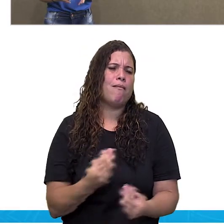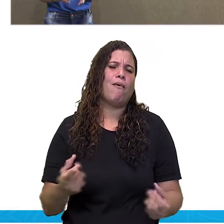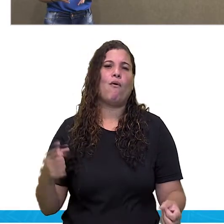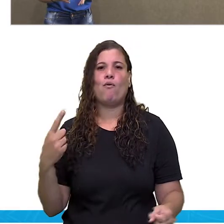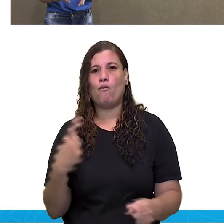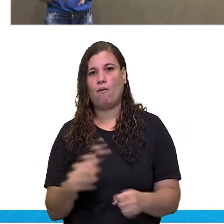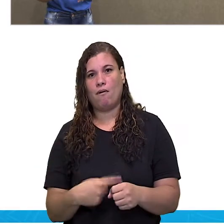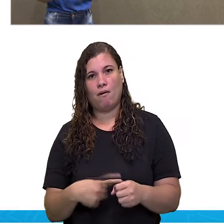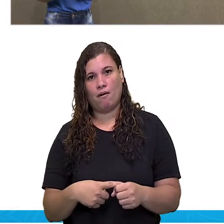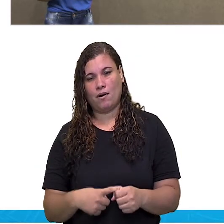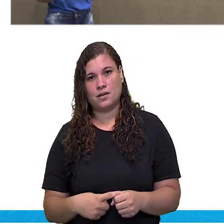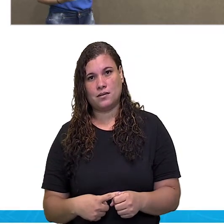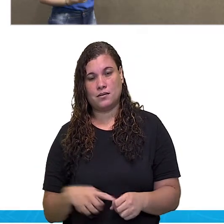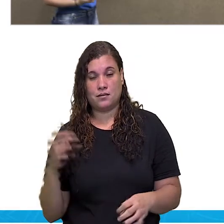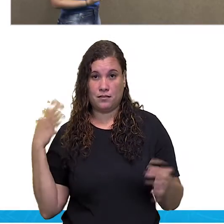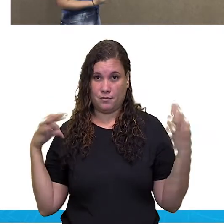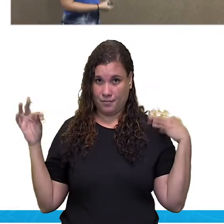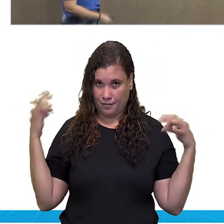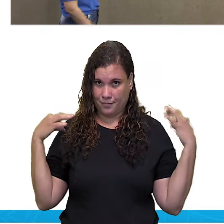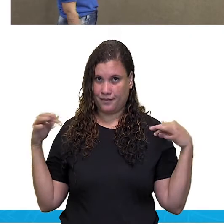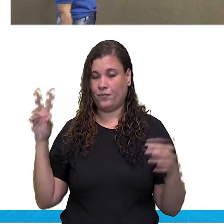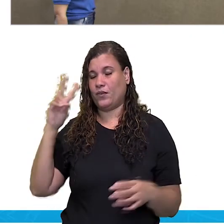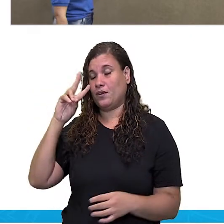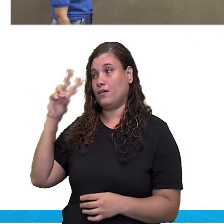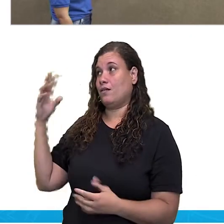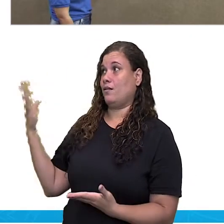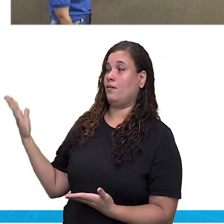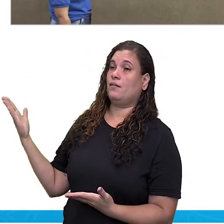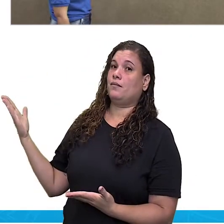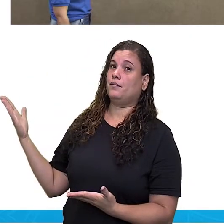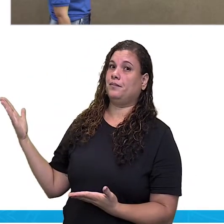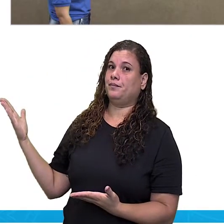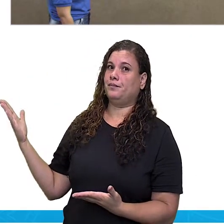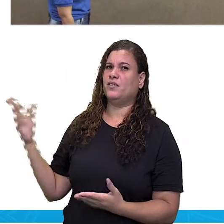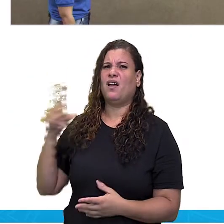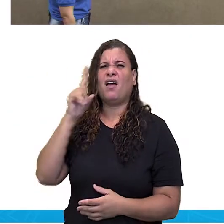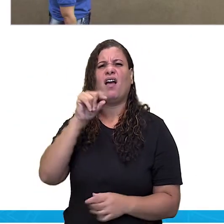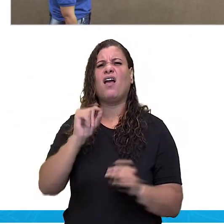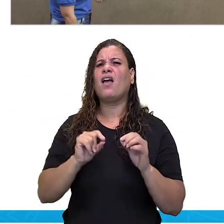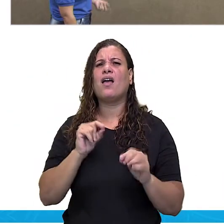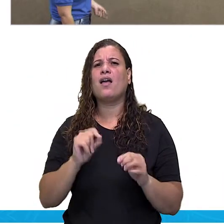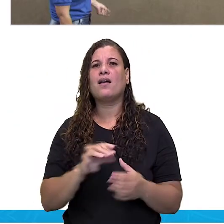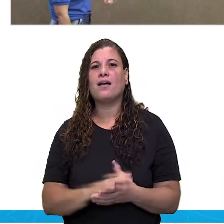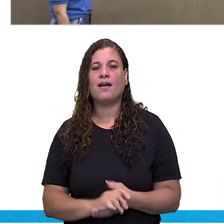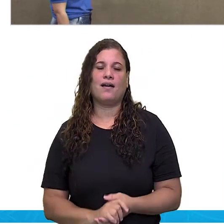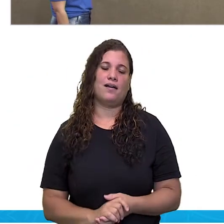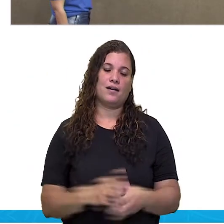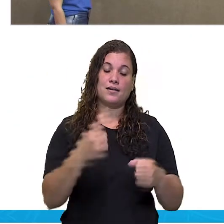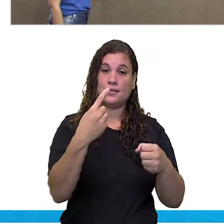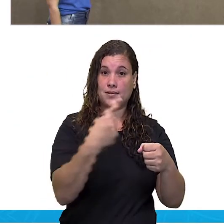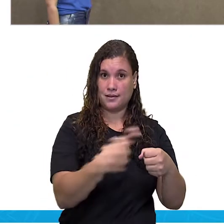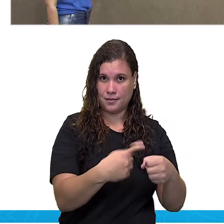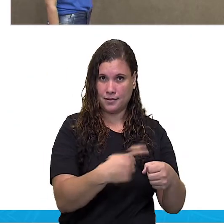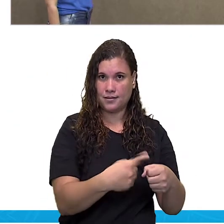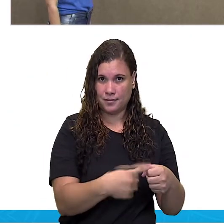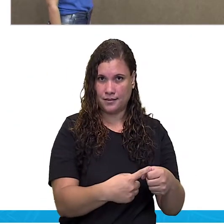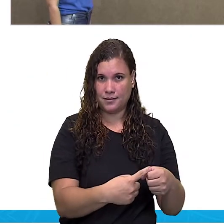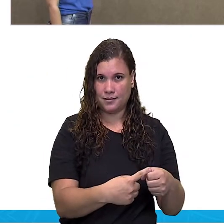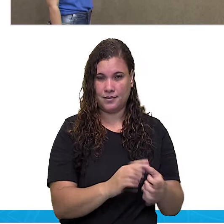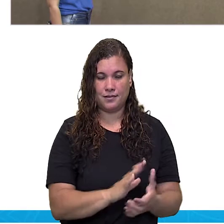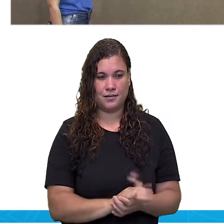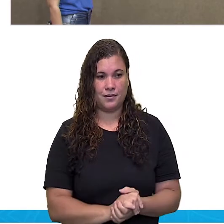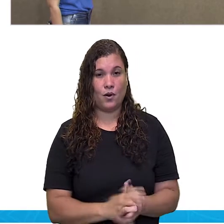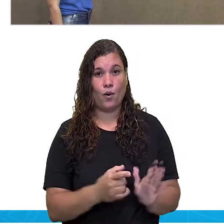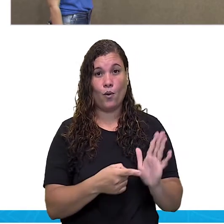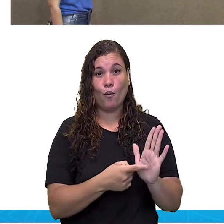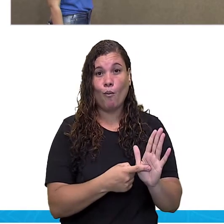turísticas. Cidades turísticas são as cidades porque possuem algum elemento